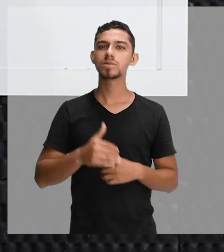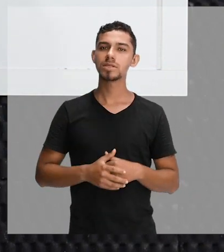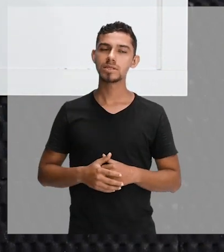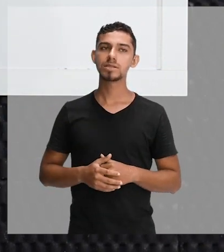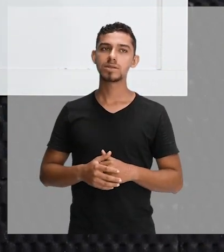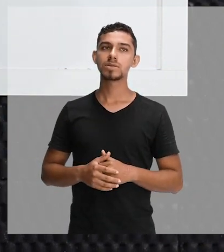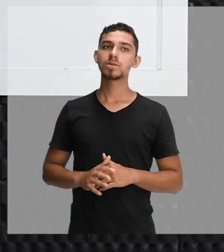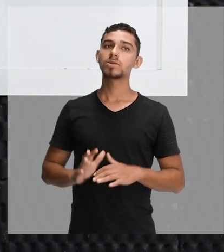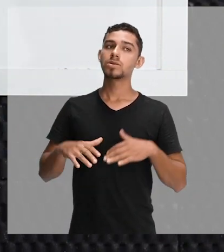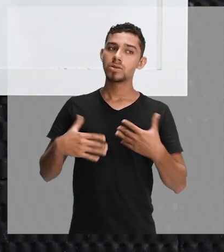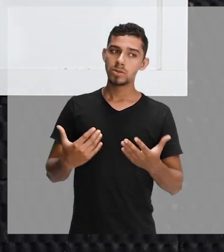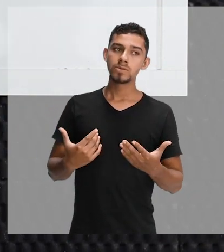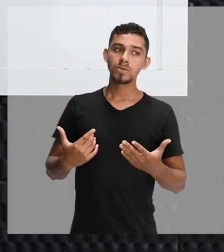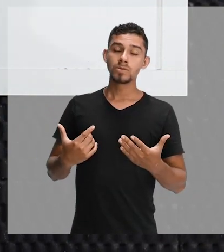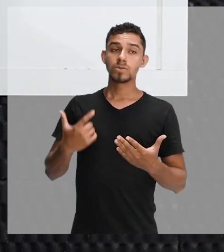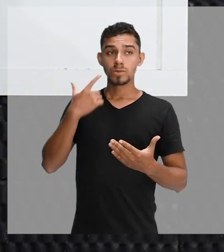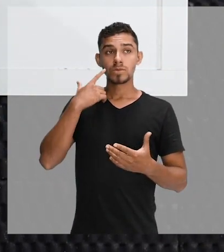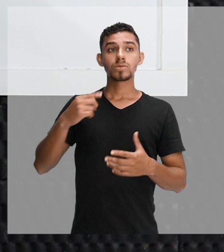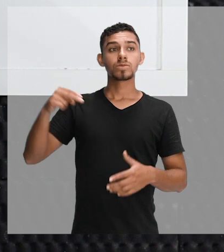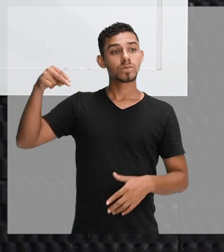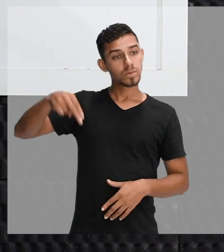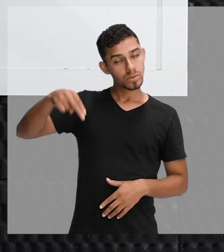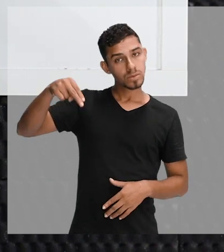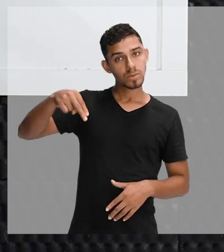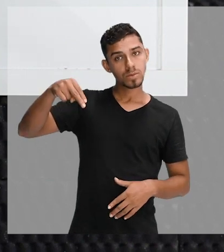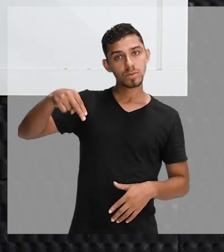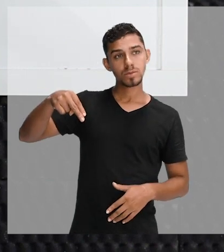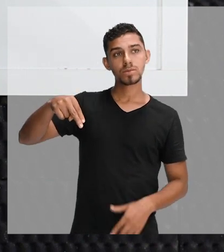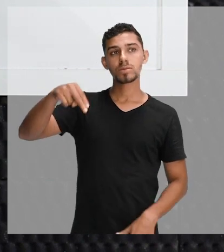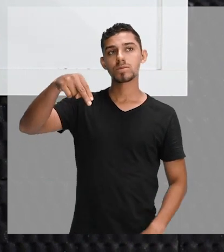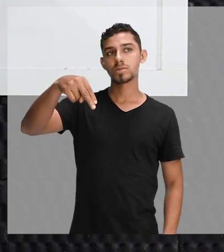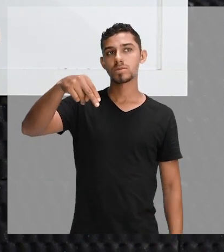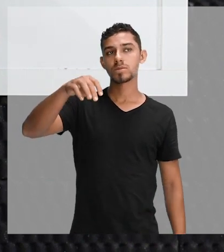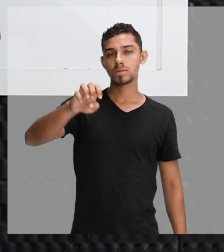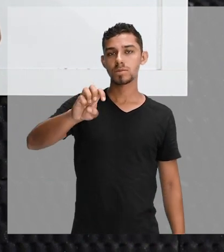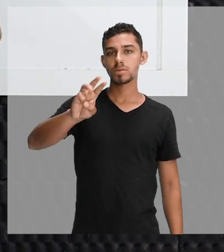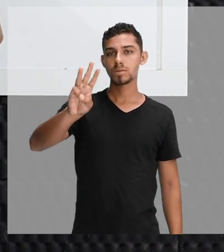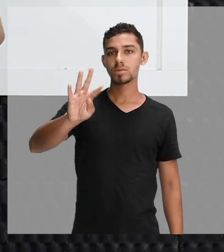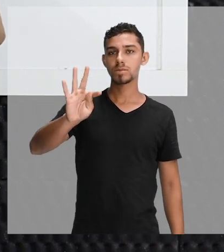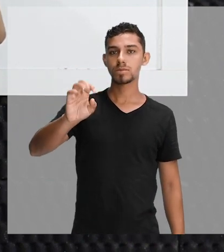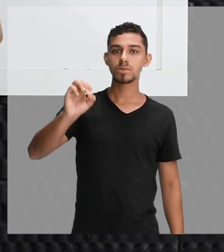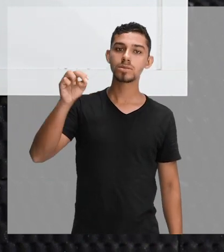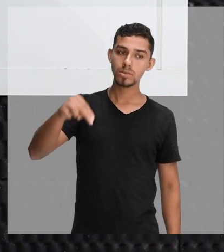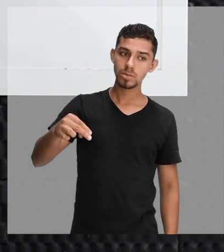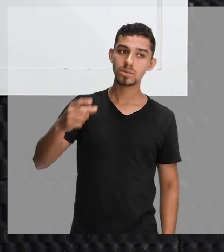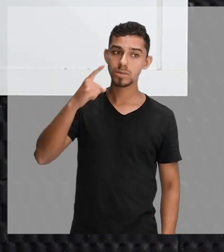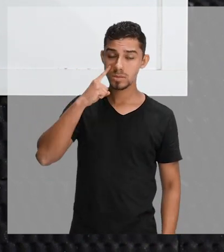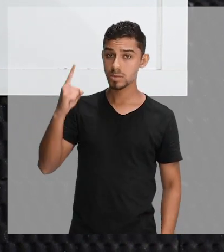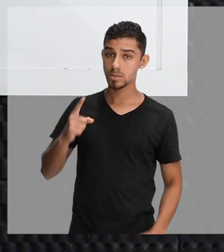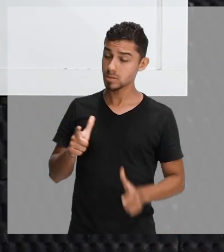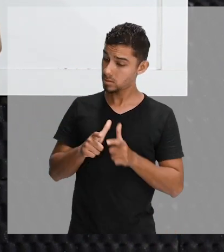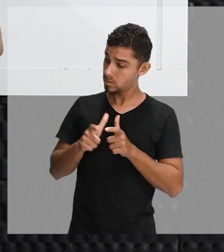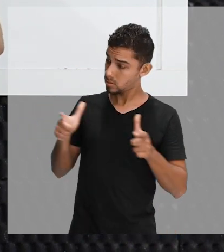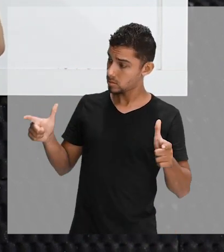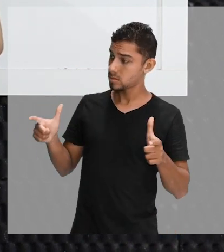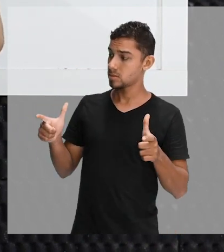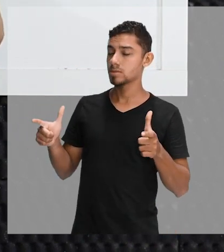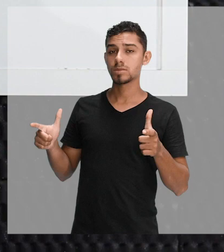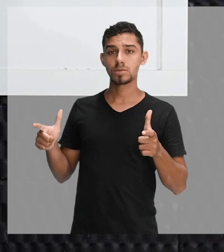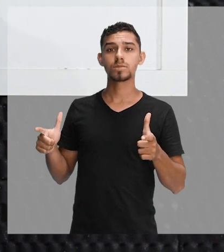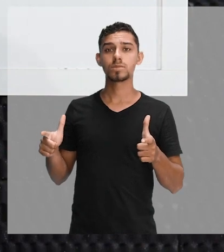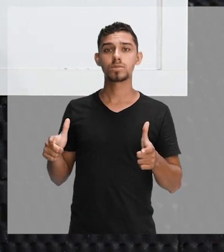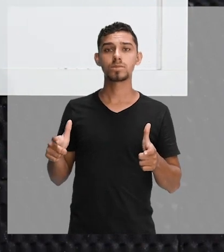isso que entra aqui o nosso grande Newton. Olha só, nós temos aqui este grande